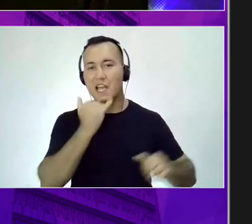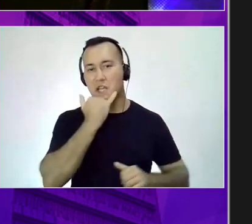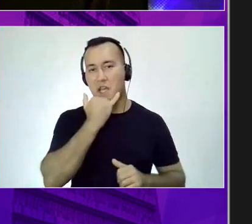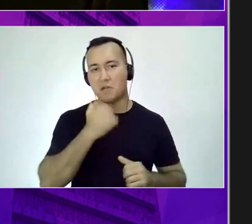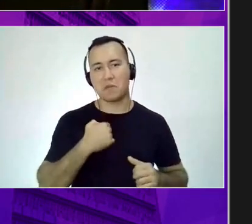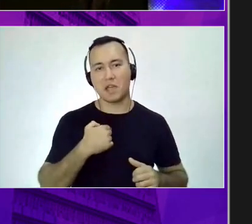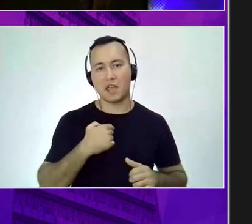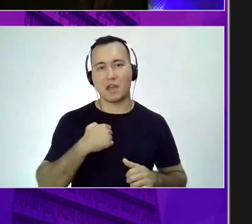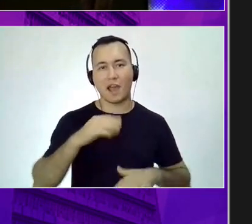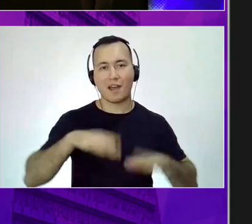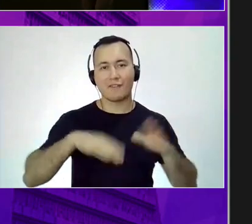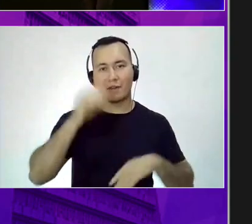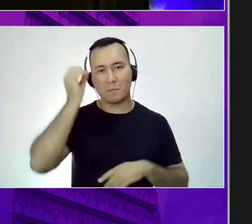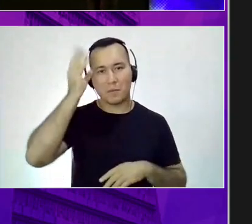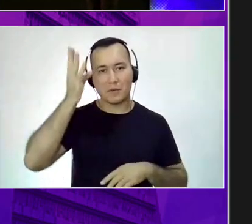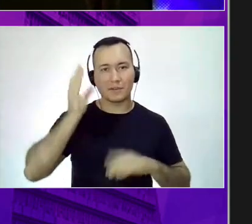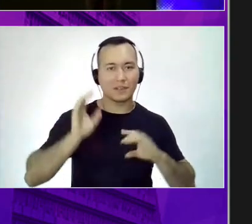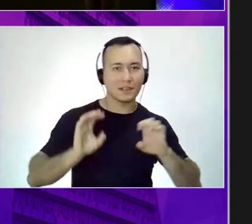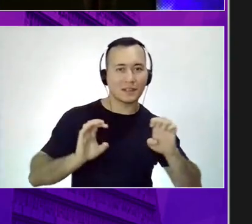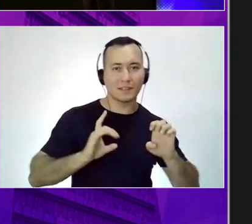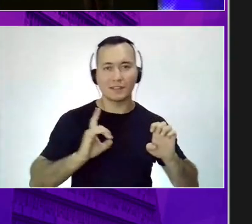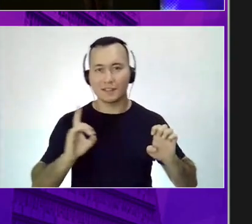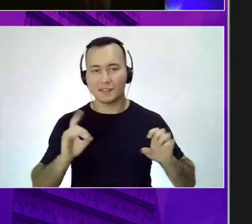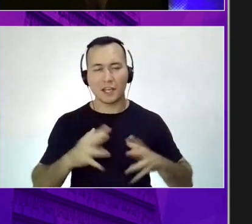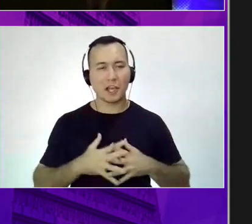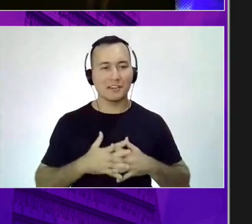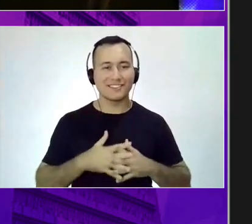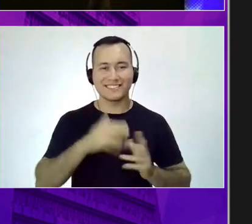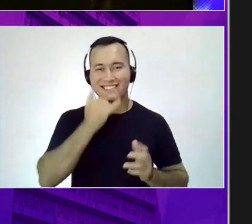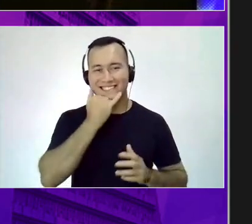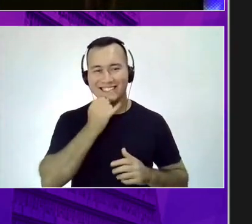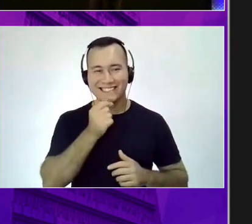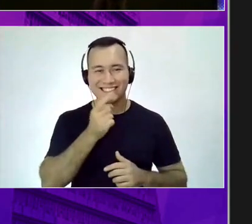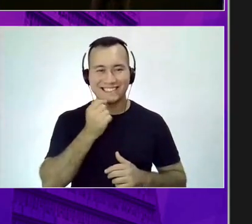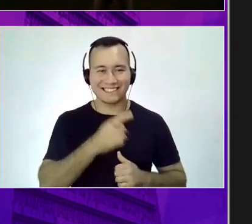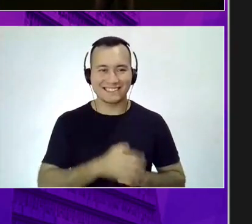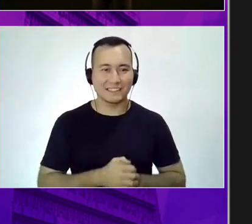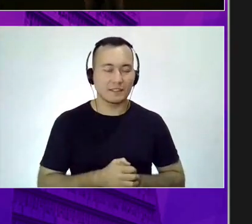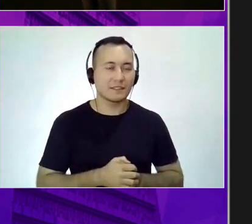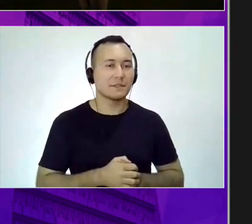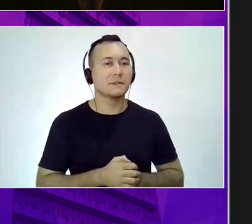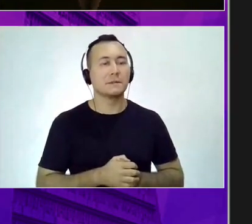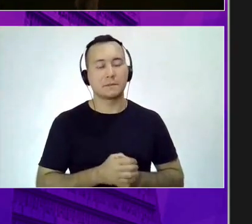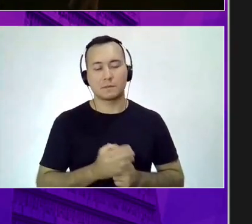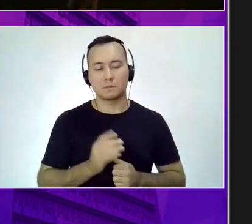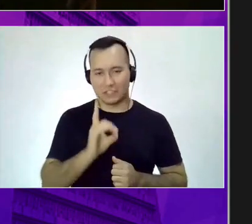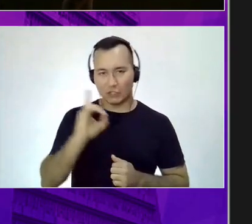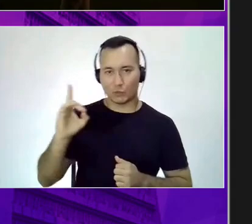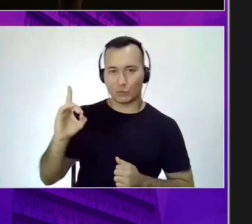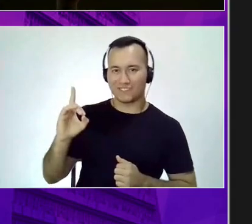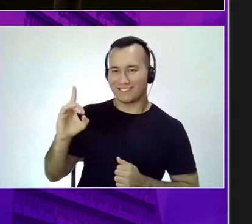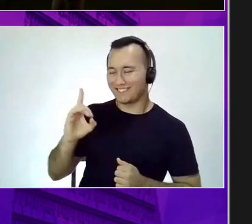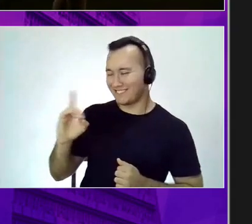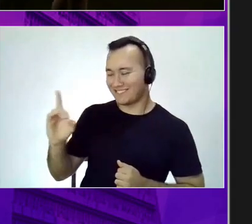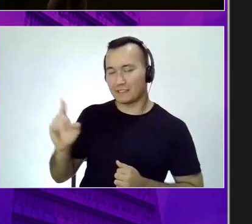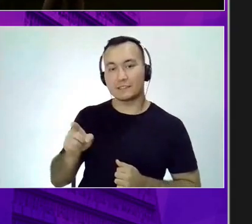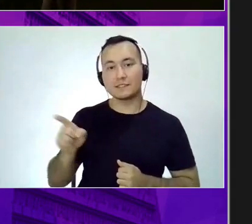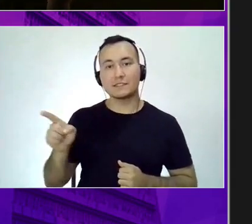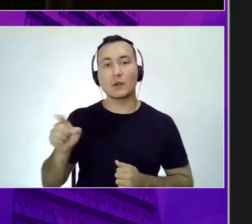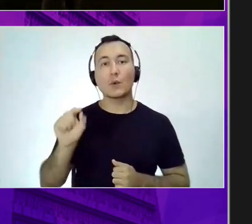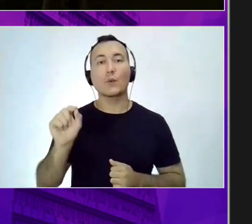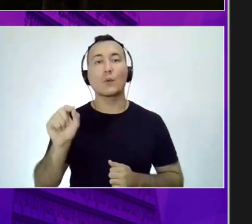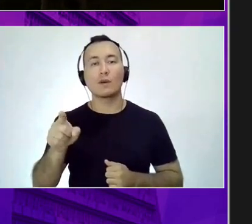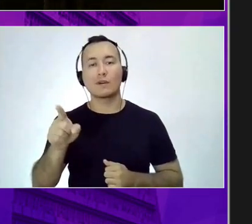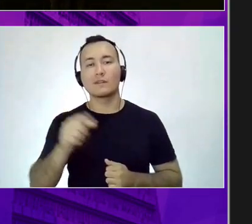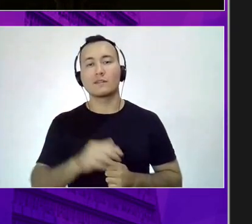direito, aí o pessoal está dando risada. Mas do meu lado direito aqui, ó, né, a gente tem quem produz essas informações, nossas